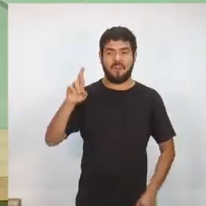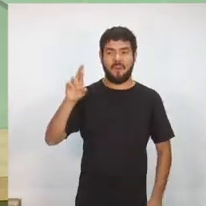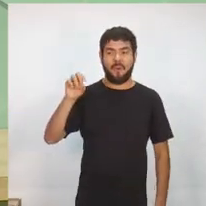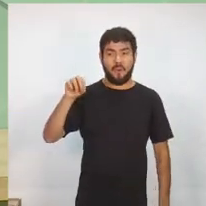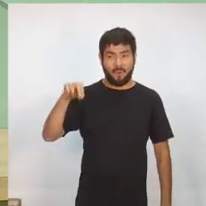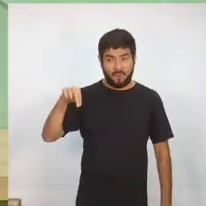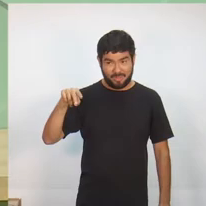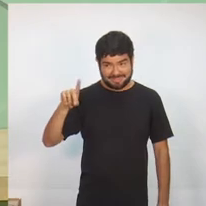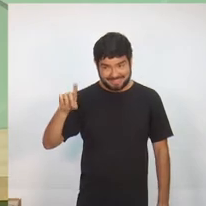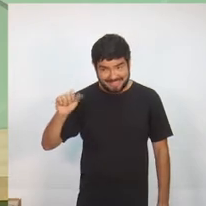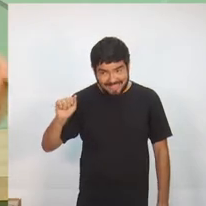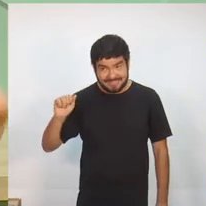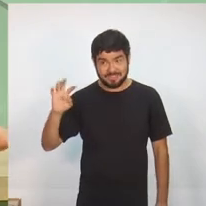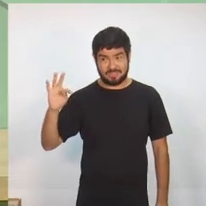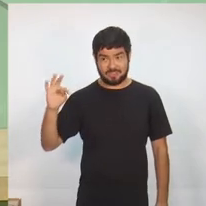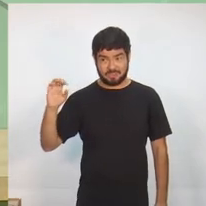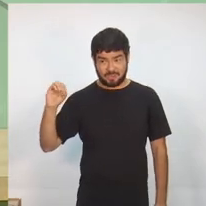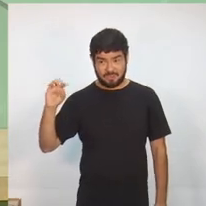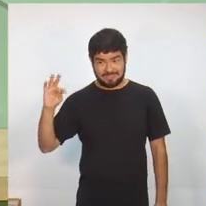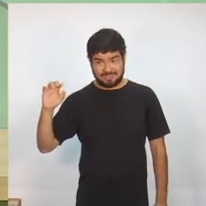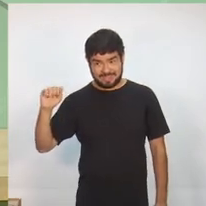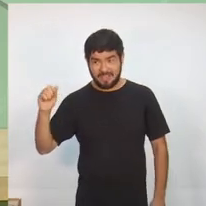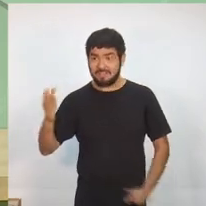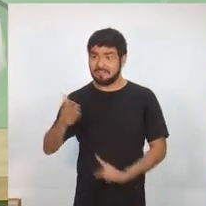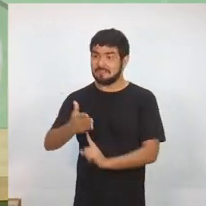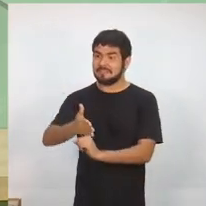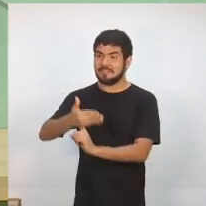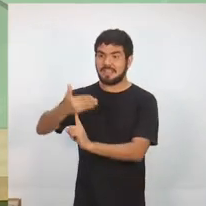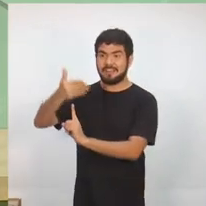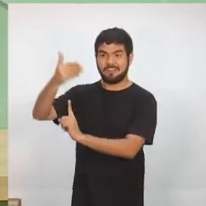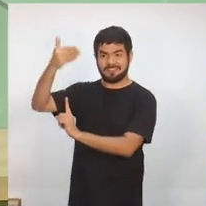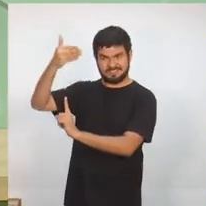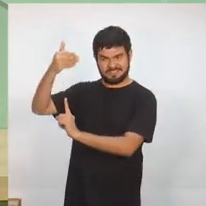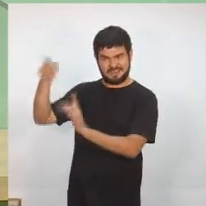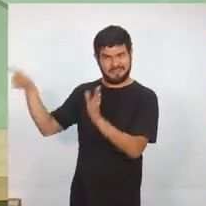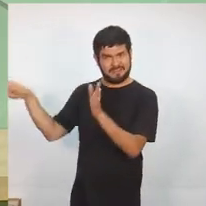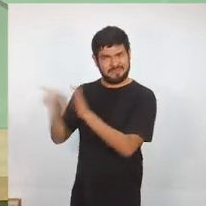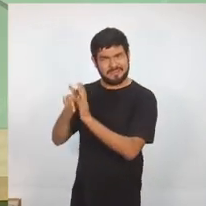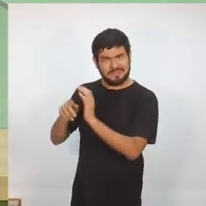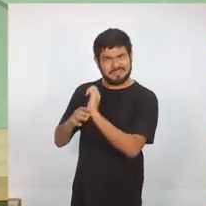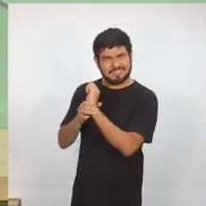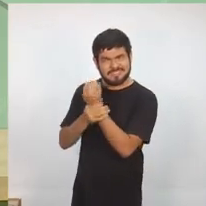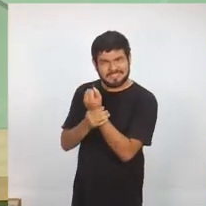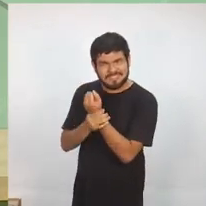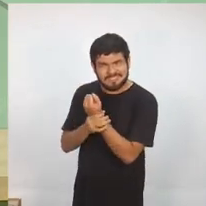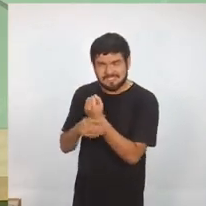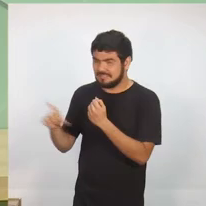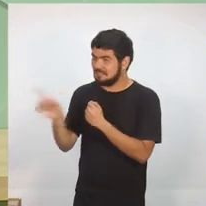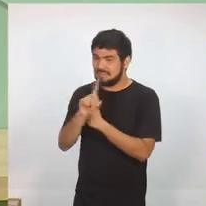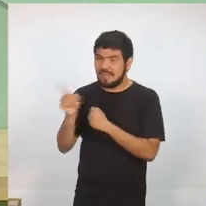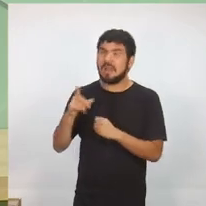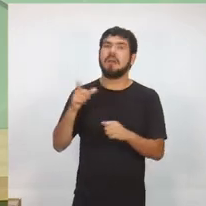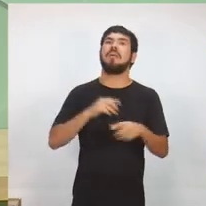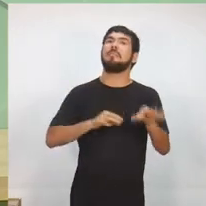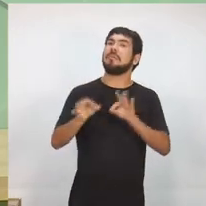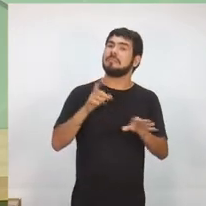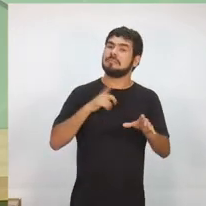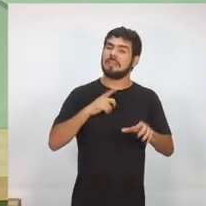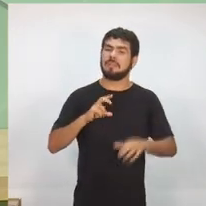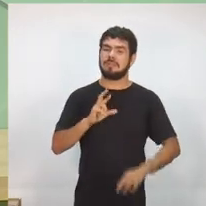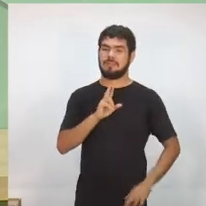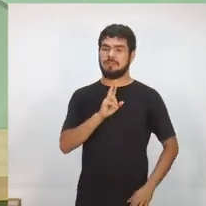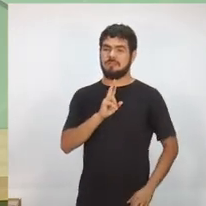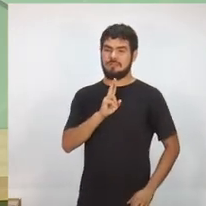Tecnologia. Não será um programa da Secretaria de Segurança, é um programa de Estado. É um programa que envolve as instituições